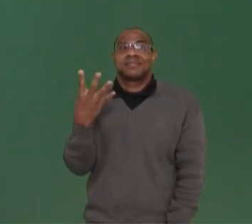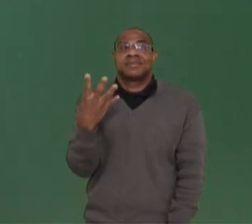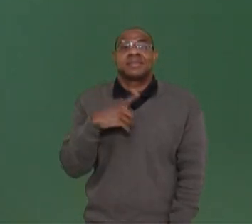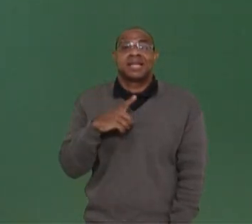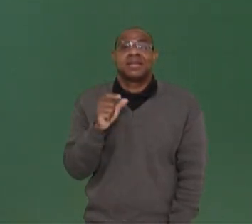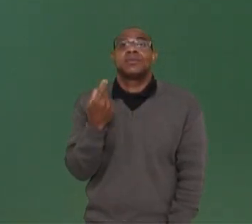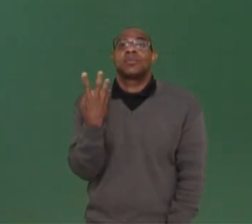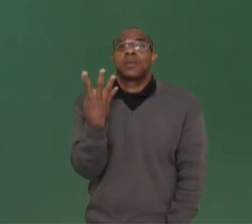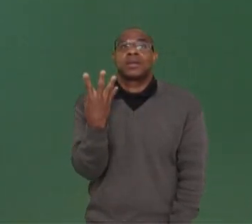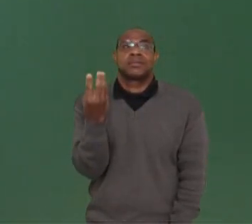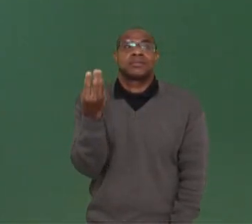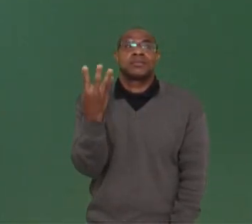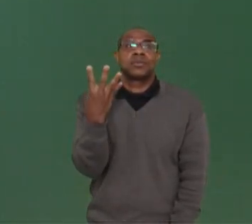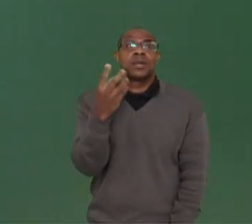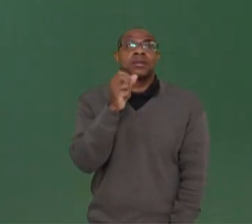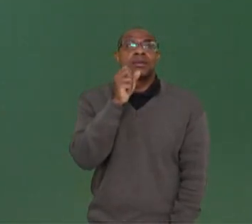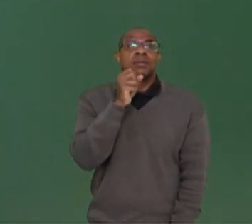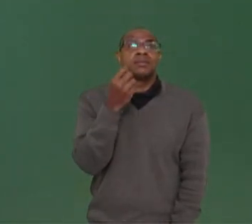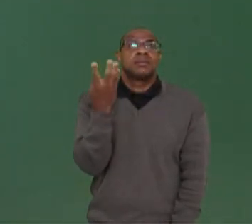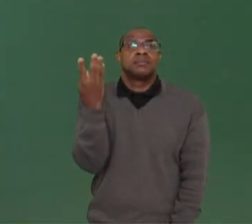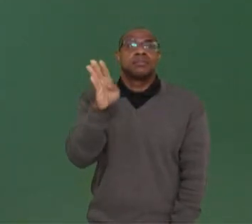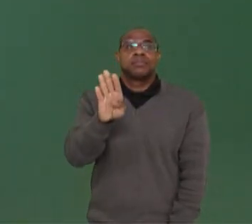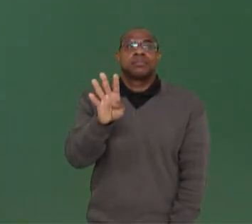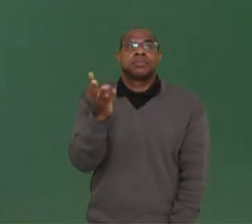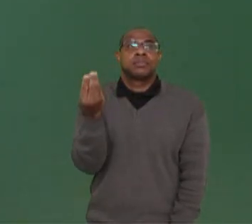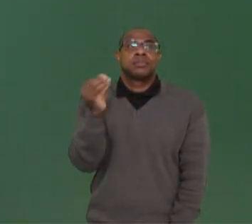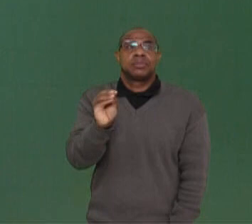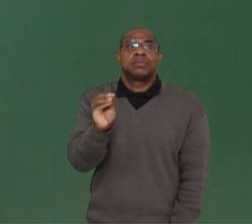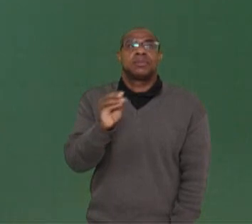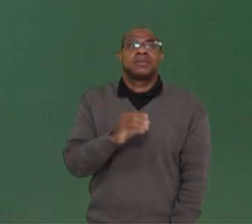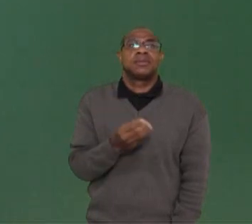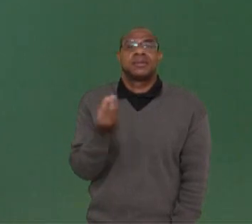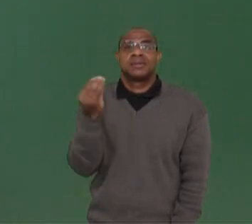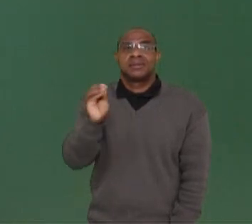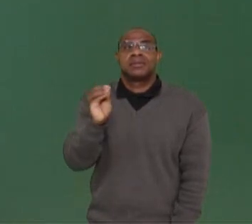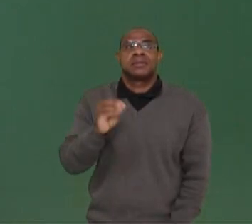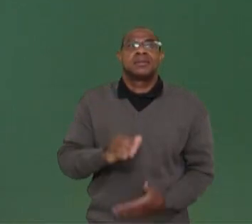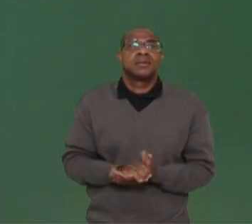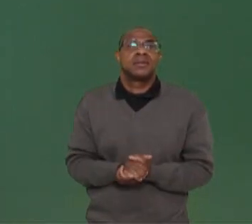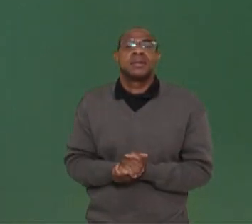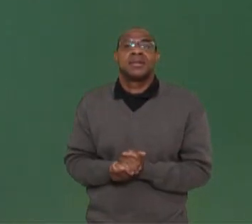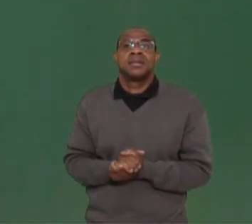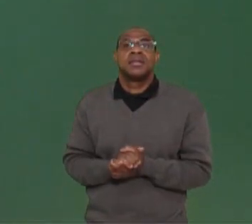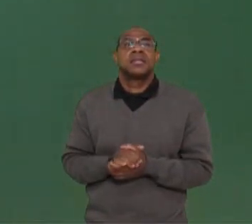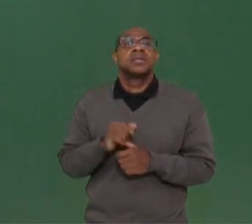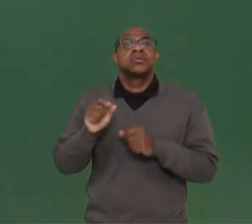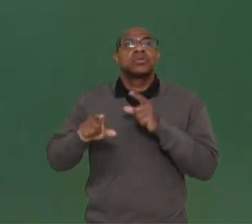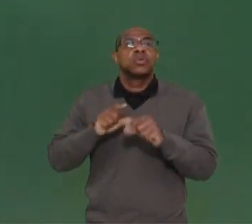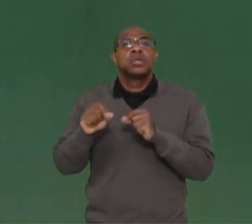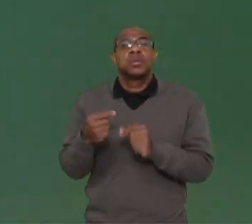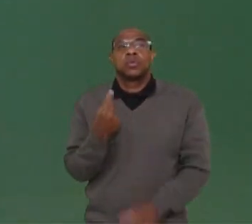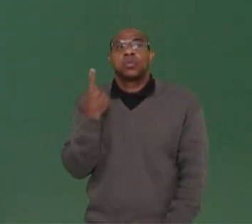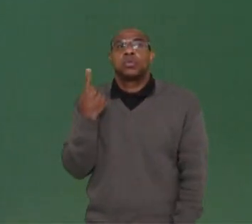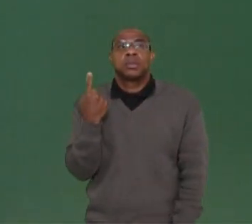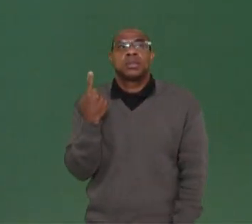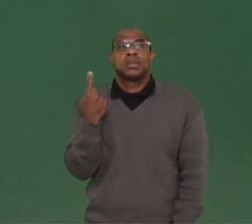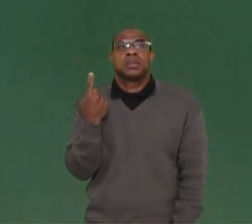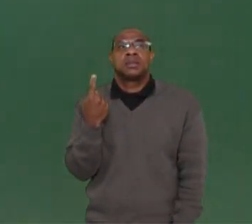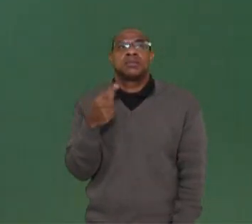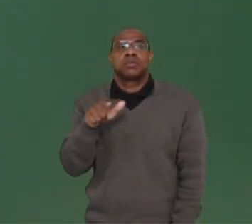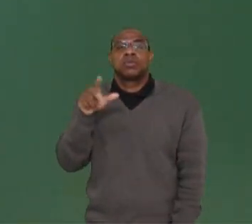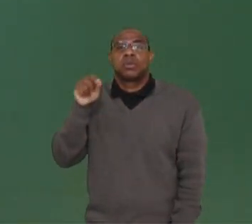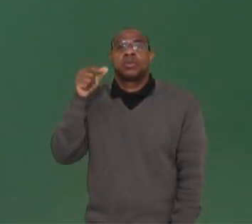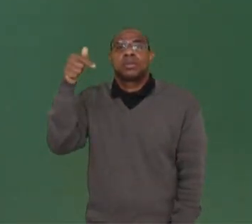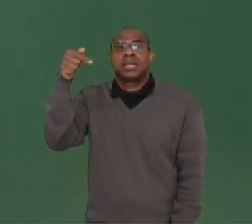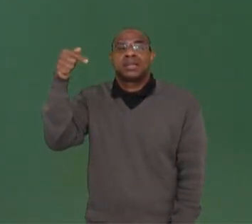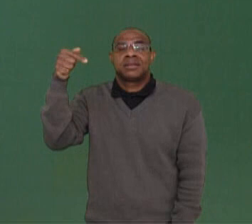Certo? Agora imagina que eu escolhi 4 opções. Entre as 4 opções, eu escolhi uma opção para dezena. Vamos dizer que eu escolhi o 7, por